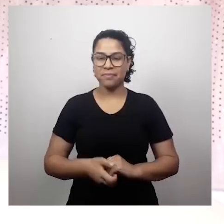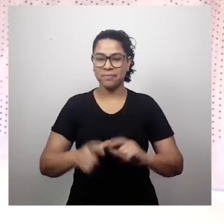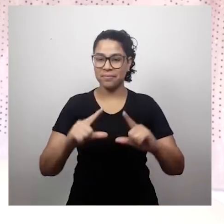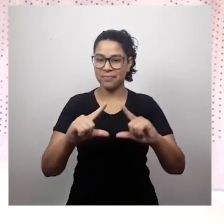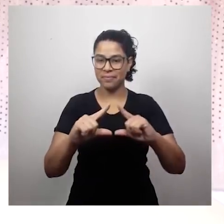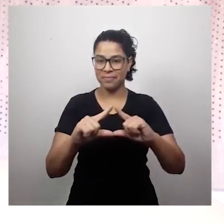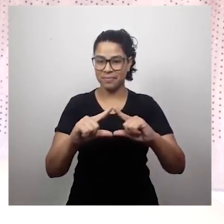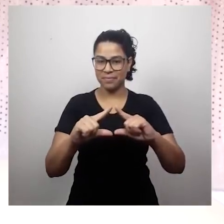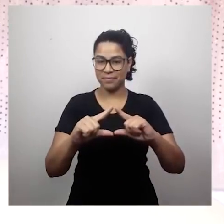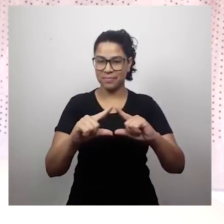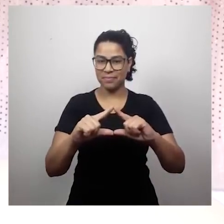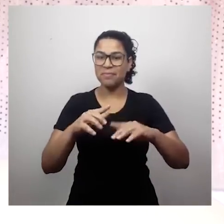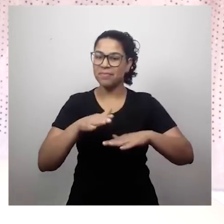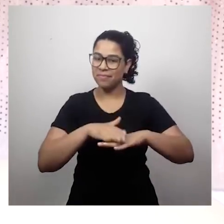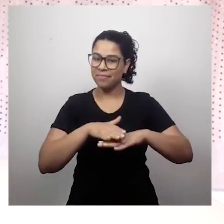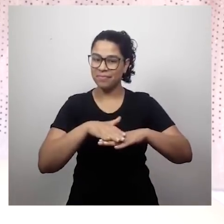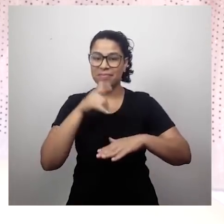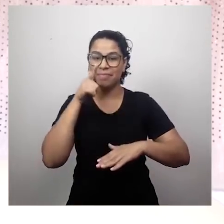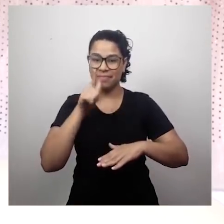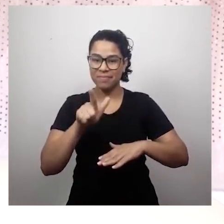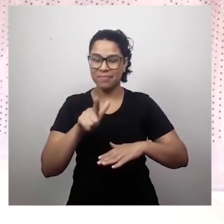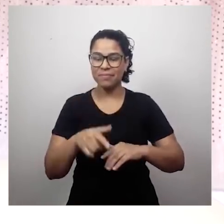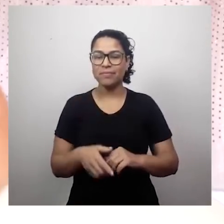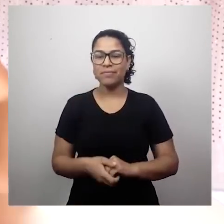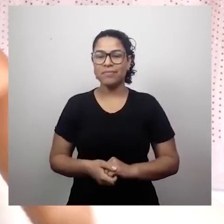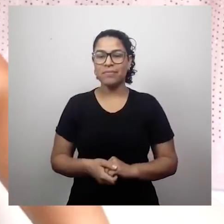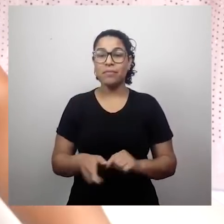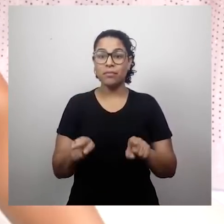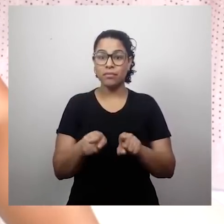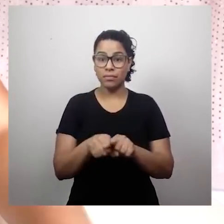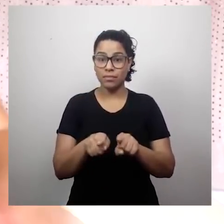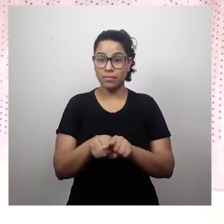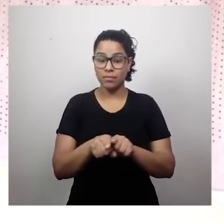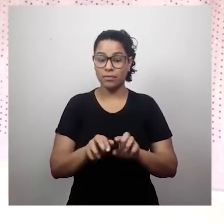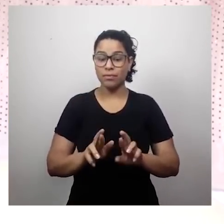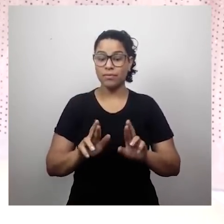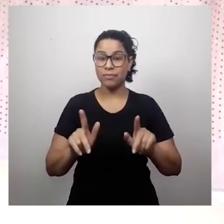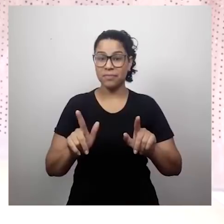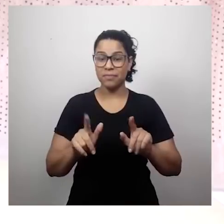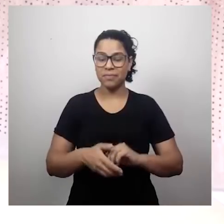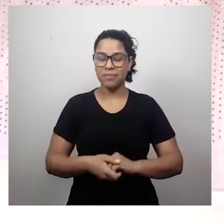Um triângulo. Eu fiz aqui também